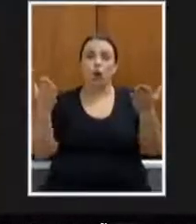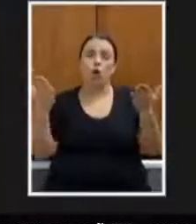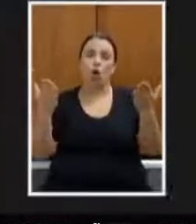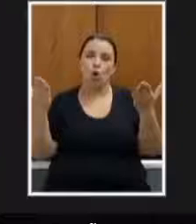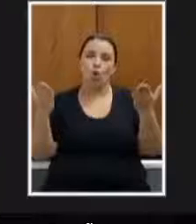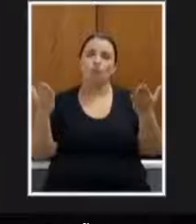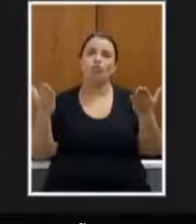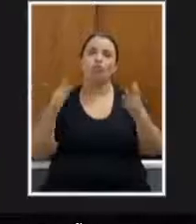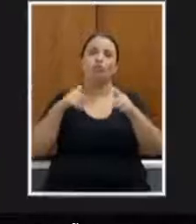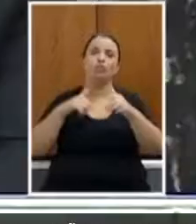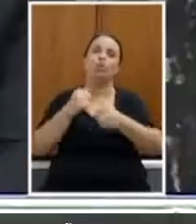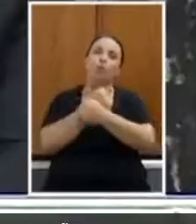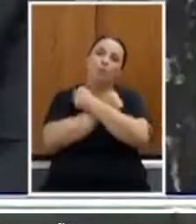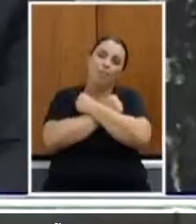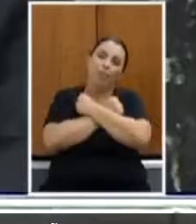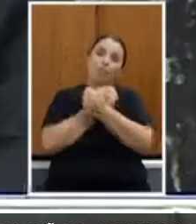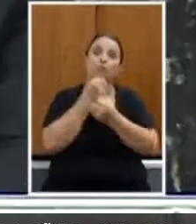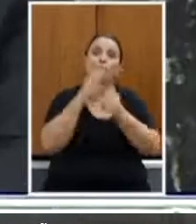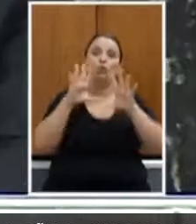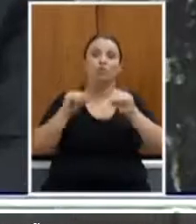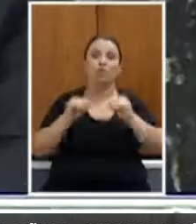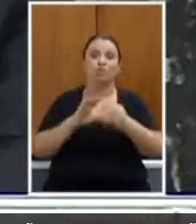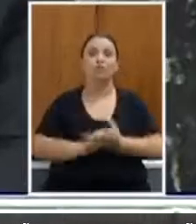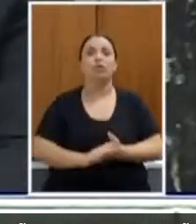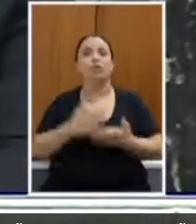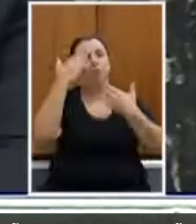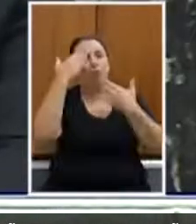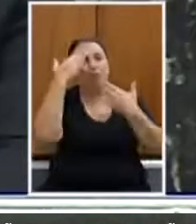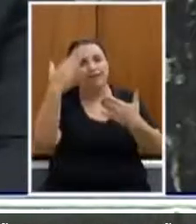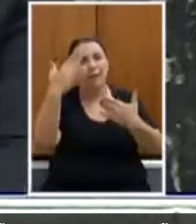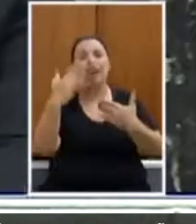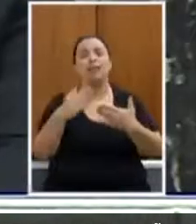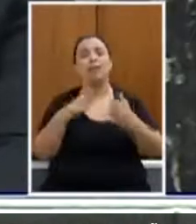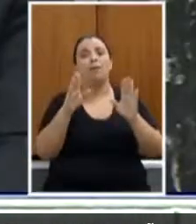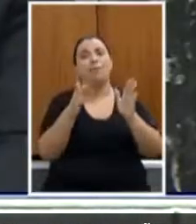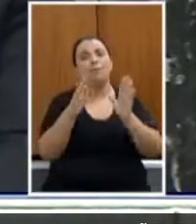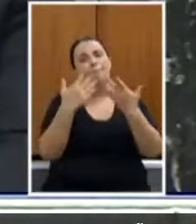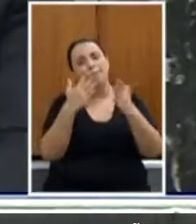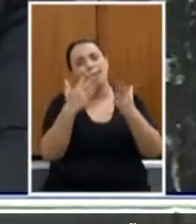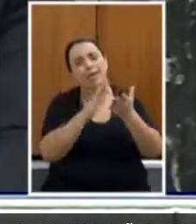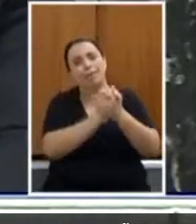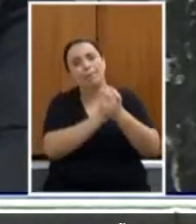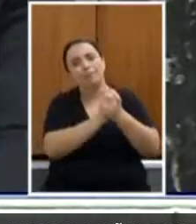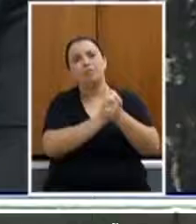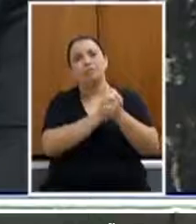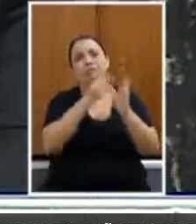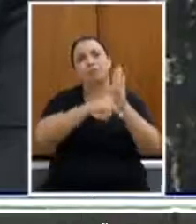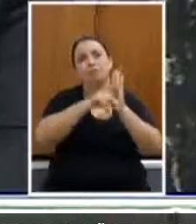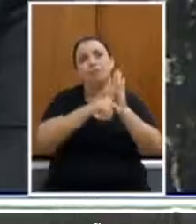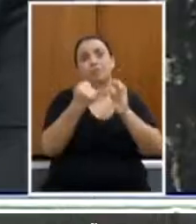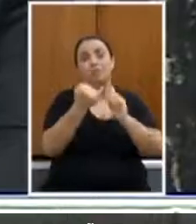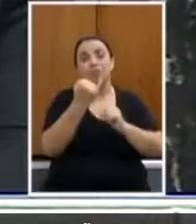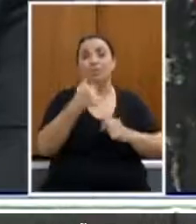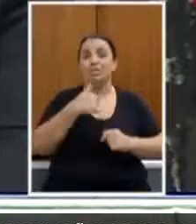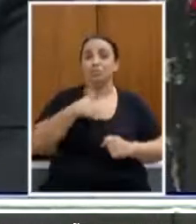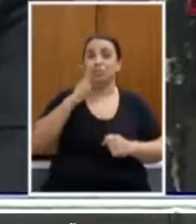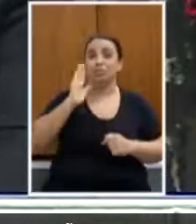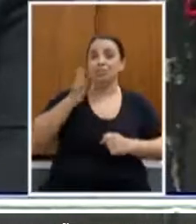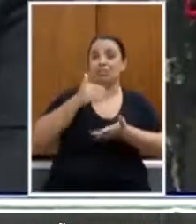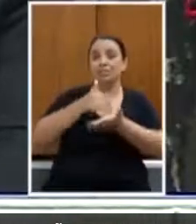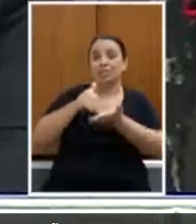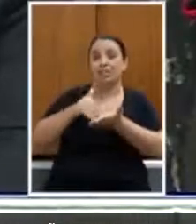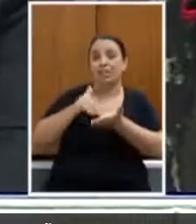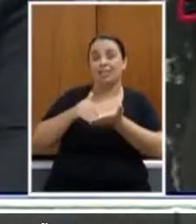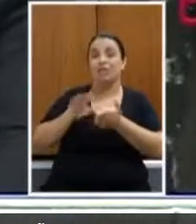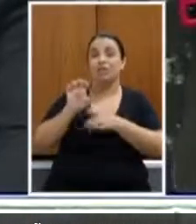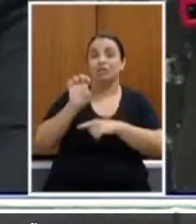boa noite. Muito obrigado, deputada Leninha. Parabéns pelos projetos tão importantes. Eu que fui secretário de Estado de Turismo